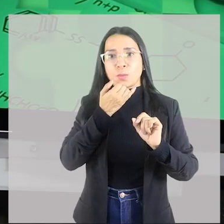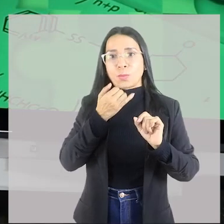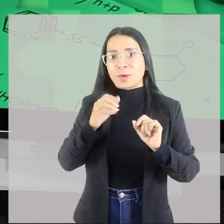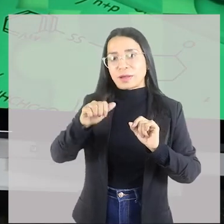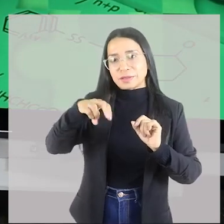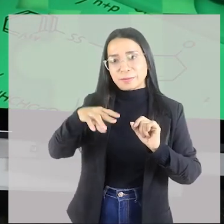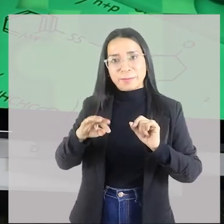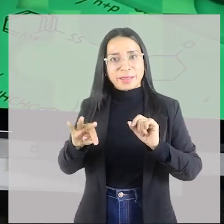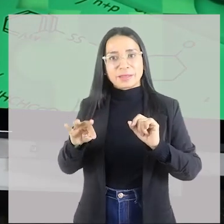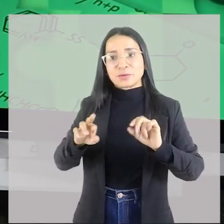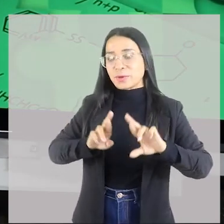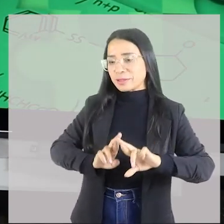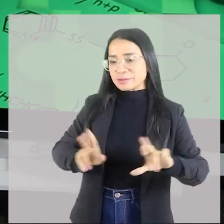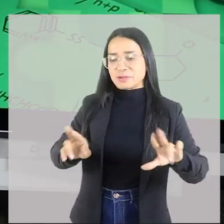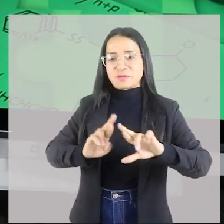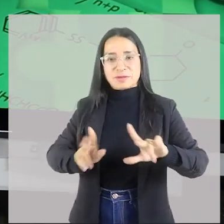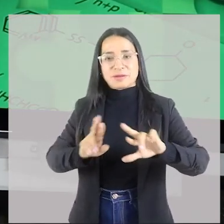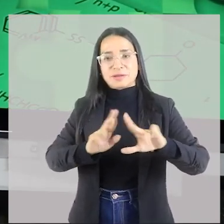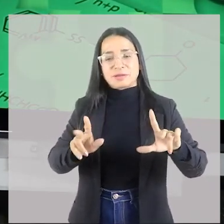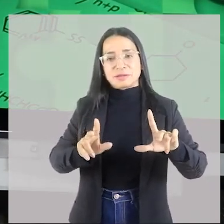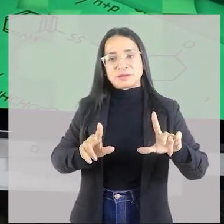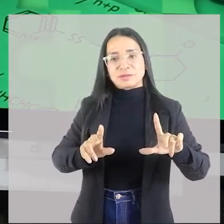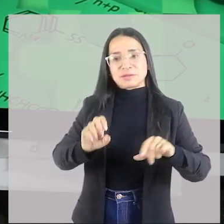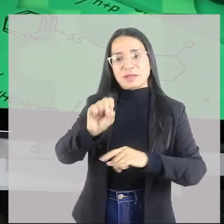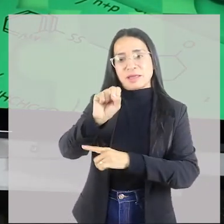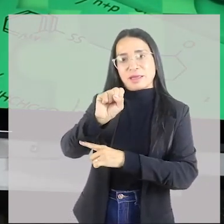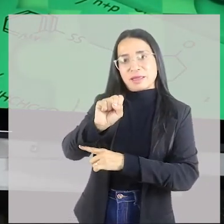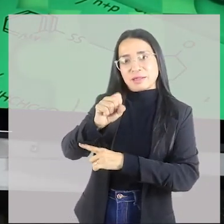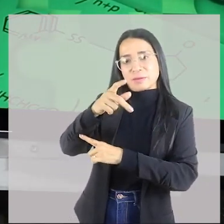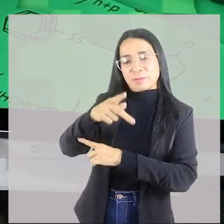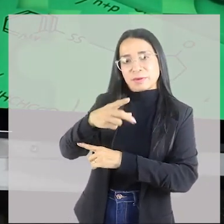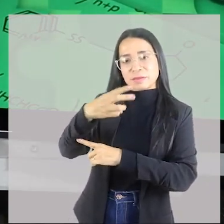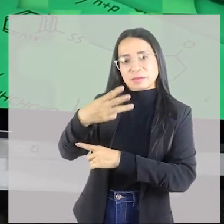qualquer carbono assimétrico é sp3.